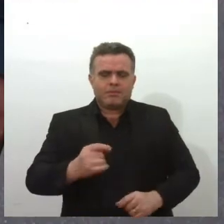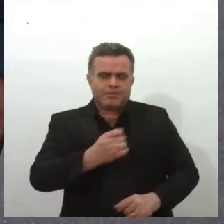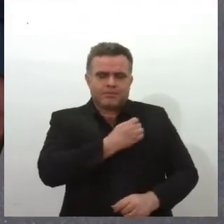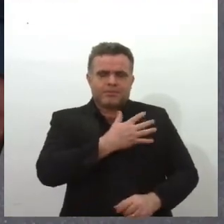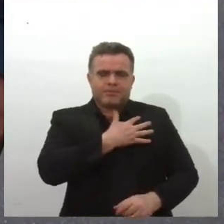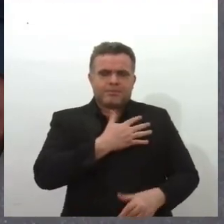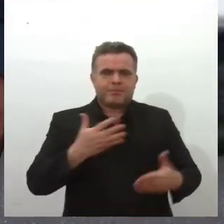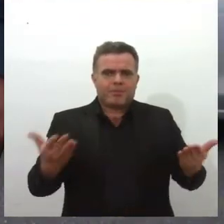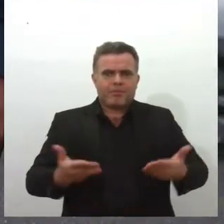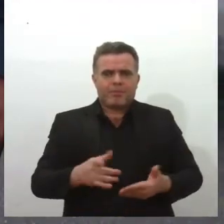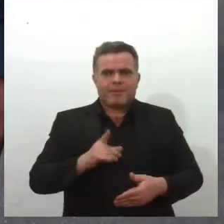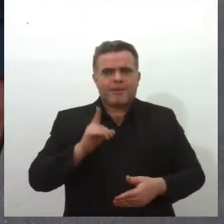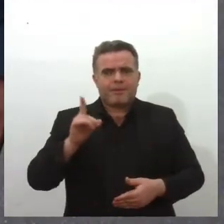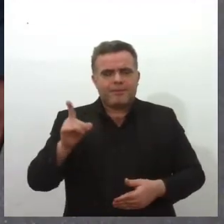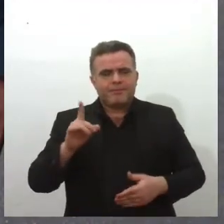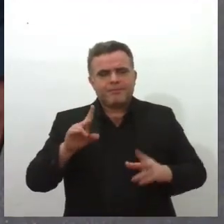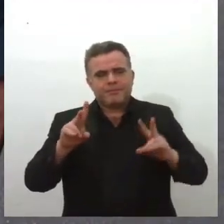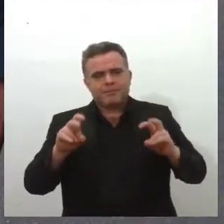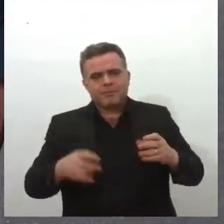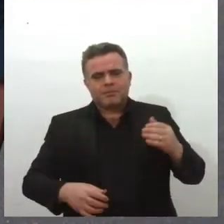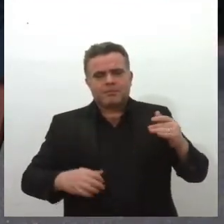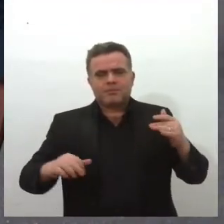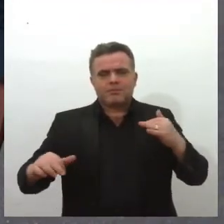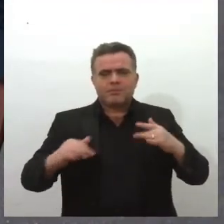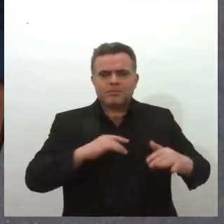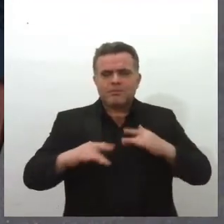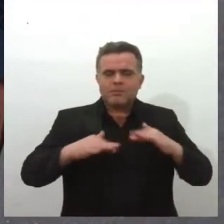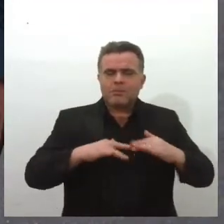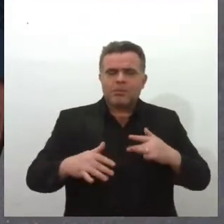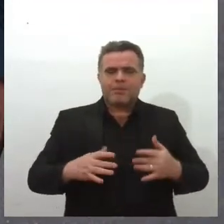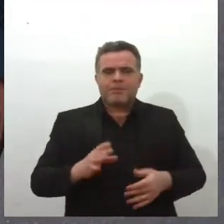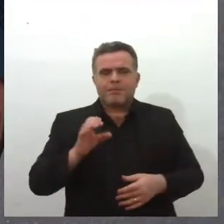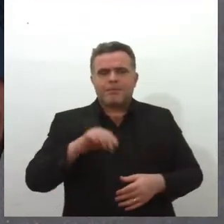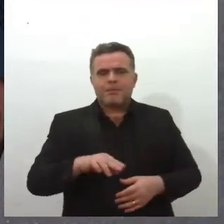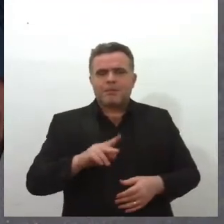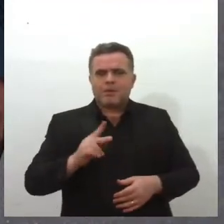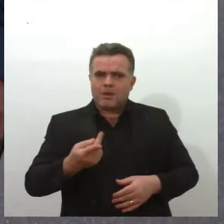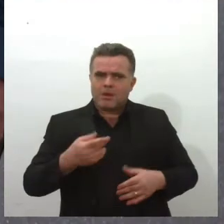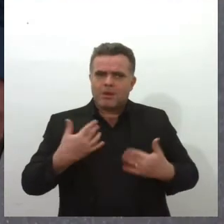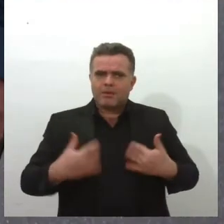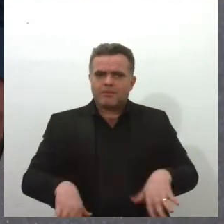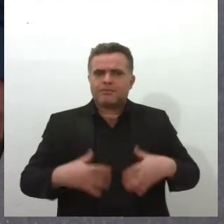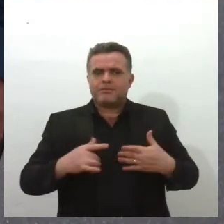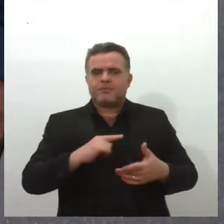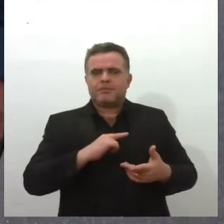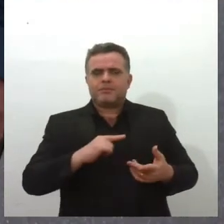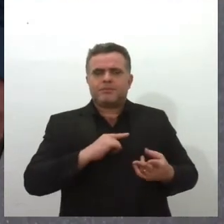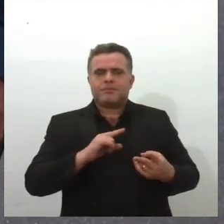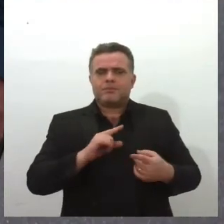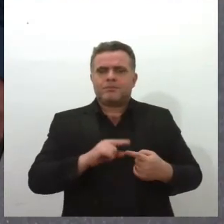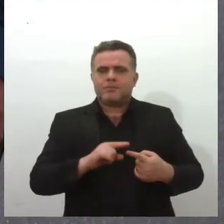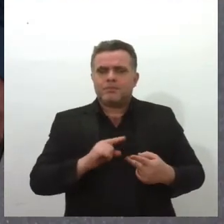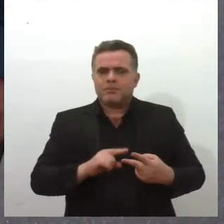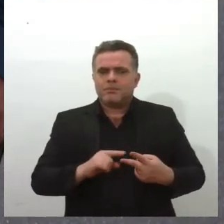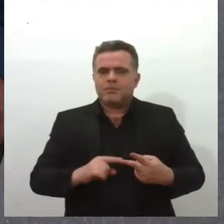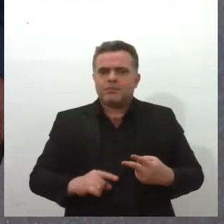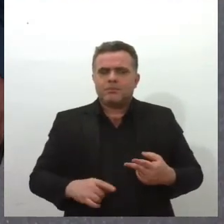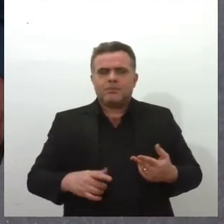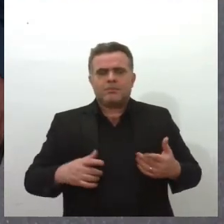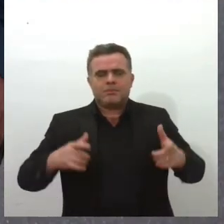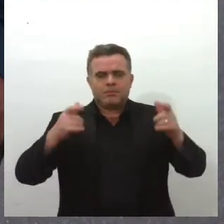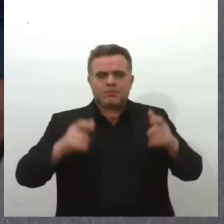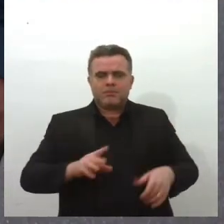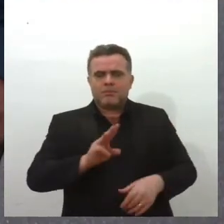esse porte, tanto da documentação quanto da CNH, existe aquele portal do Detran